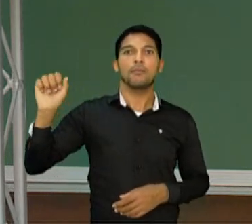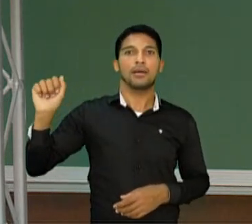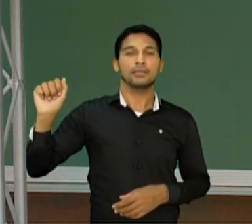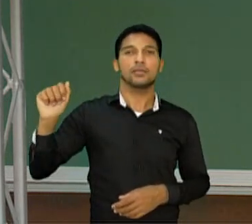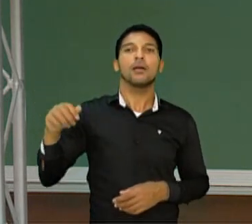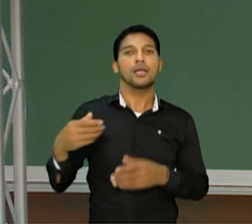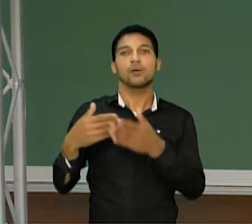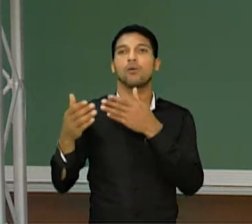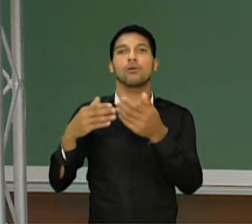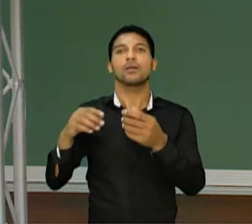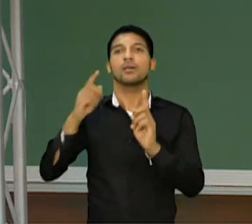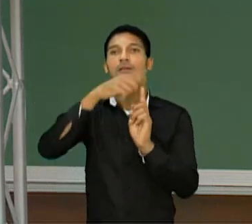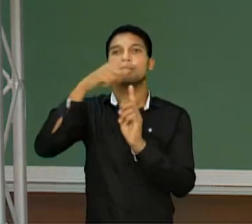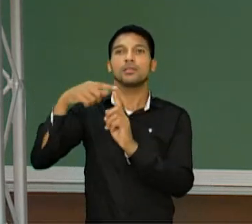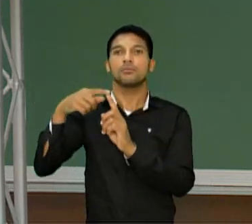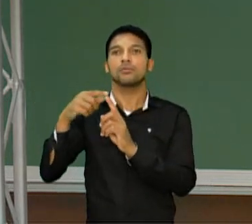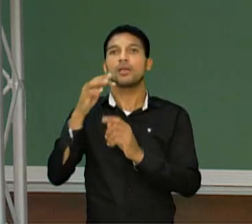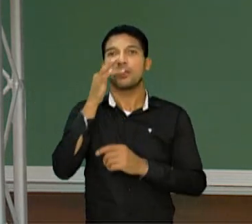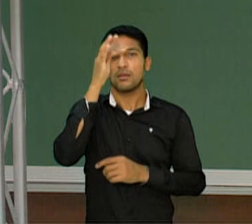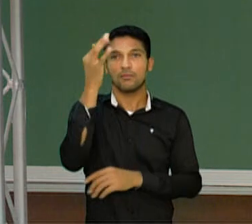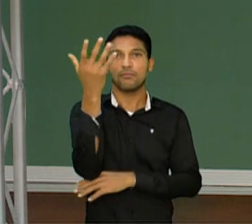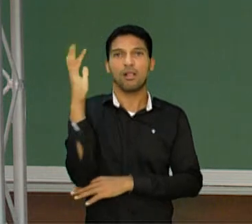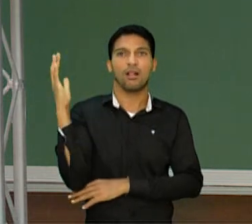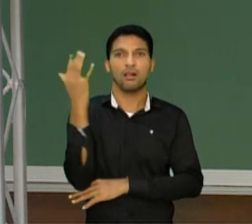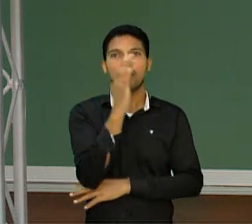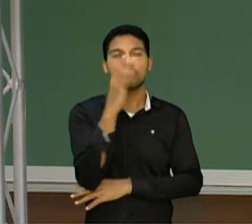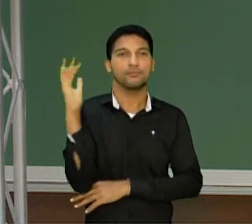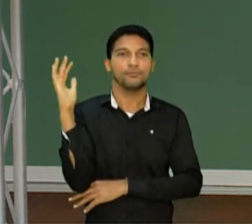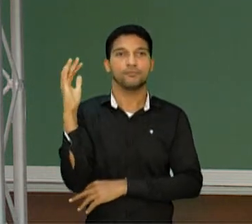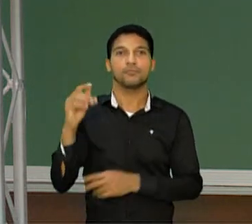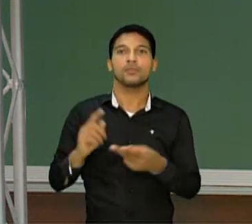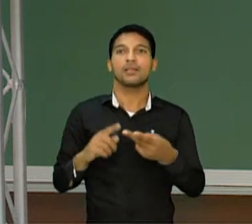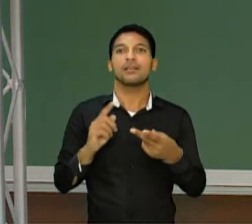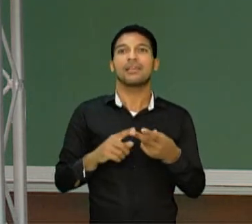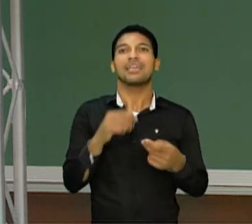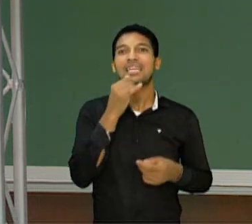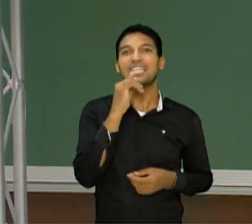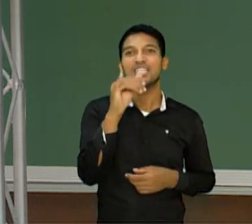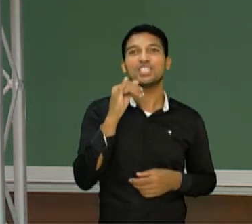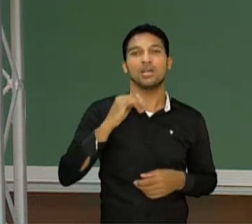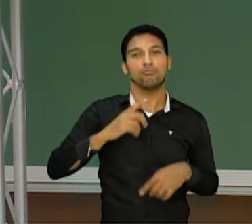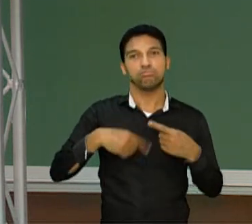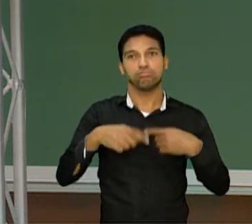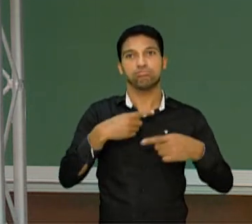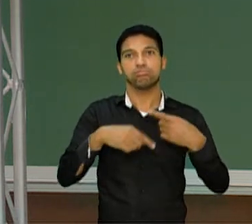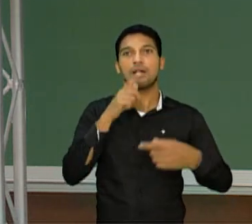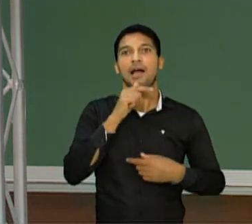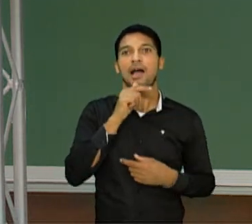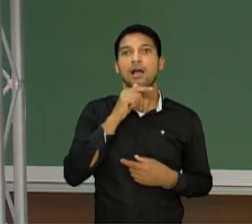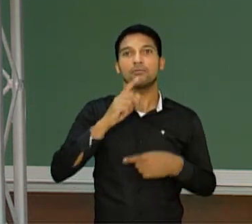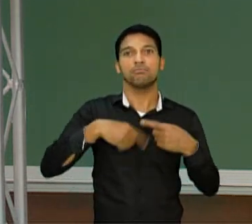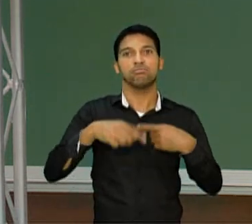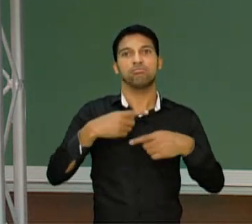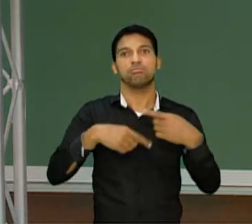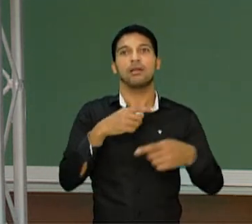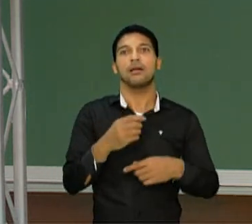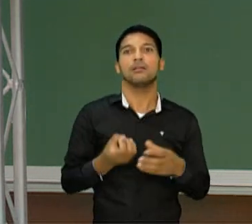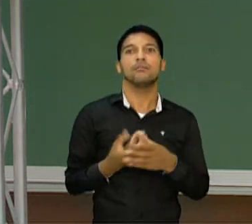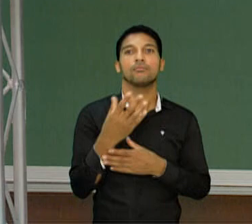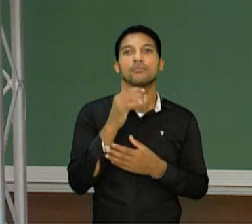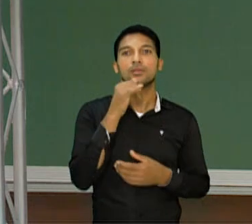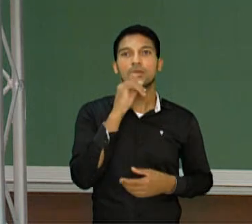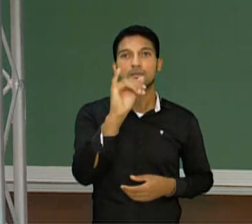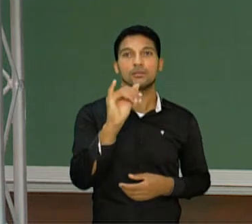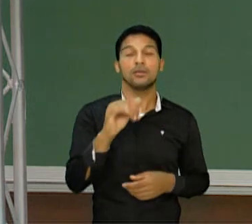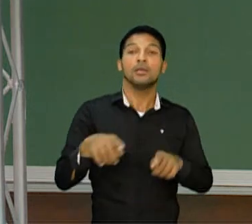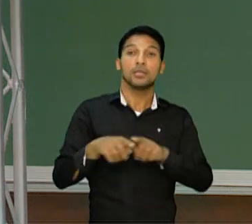tipo de planta, a eletricidade baseada a partir da água, a eletricidade baseada a partir do vento, a energia